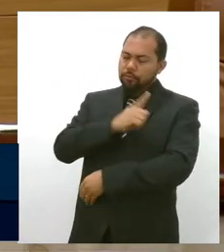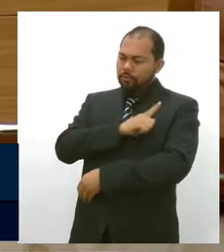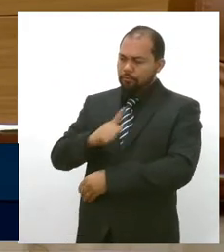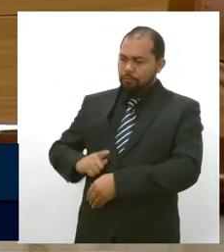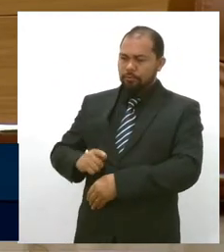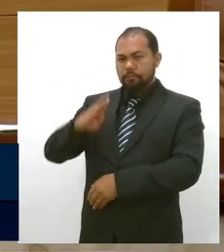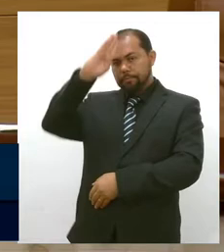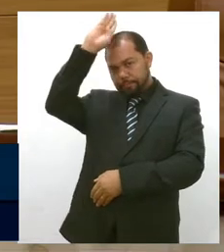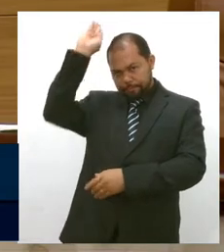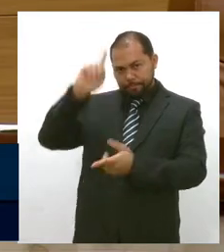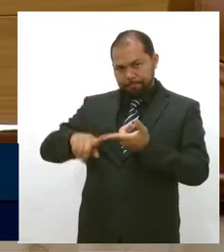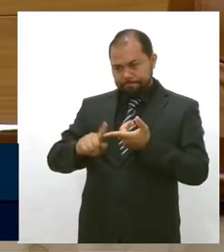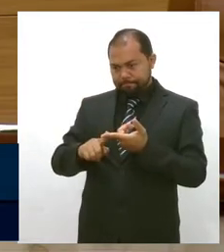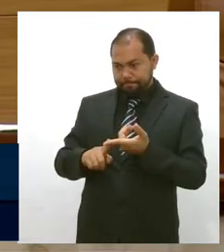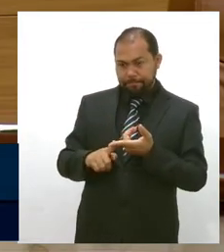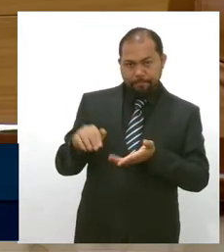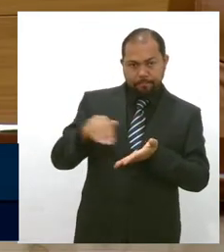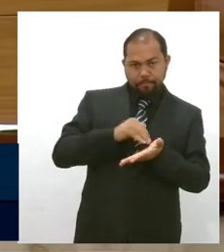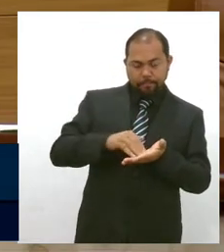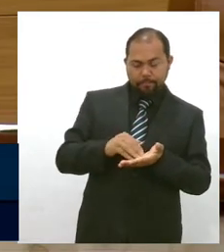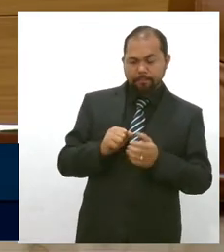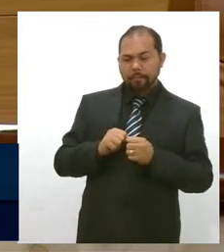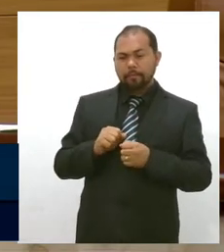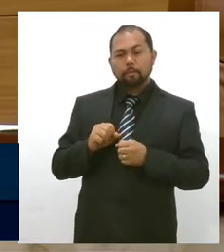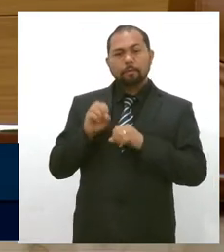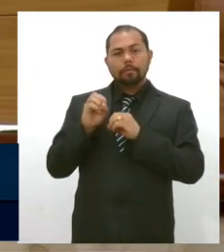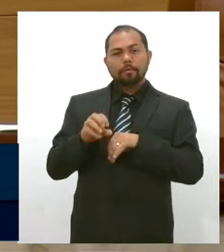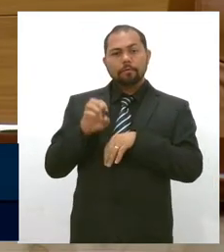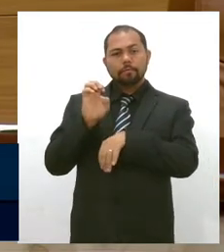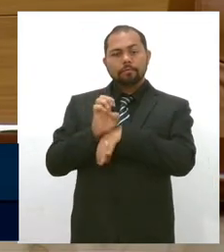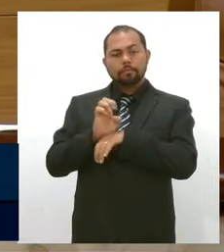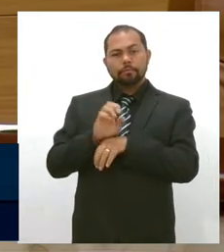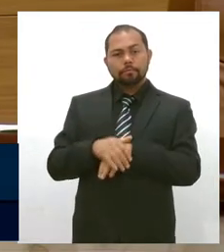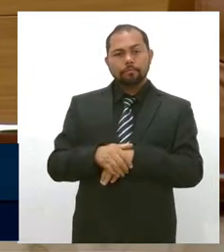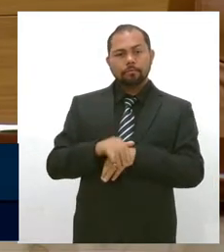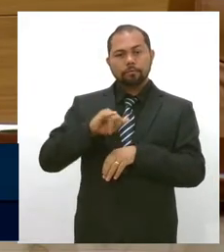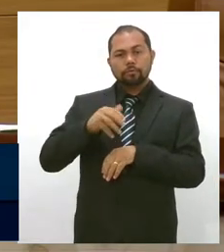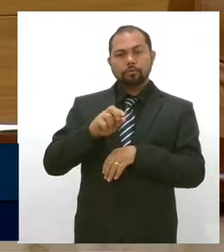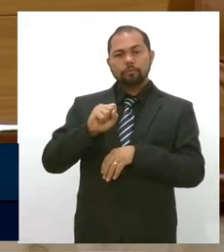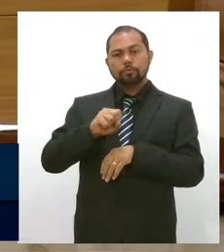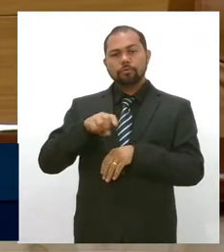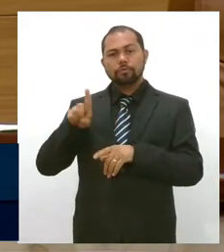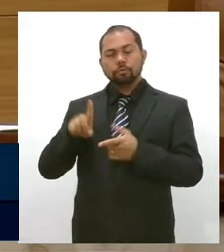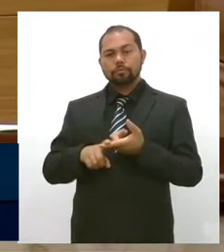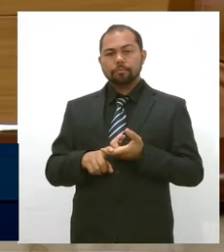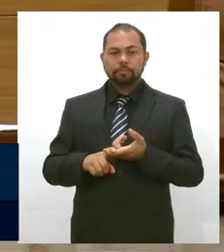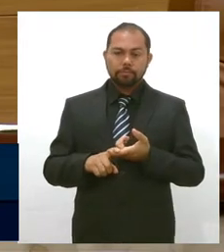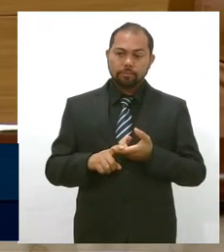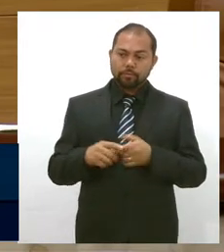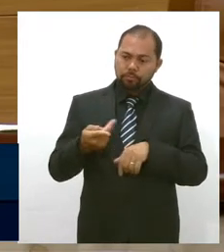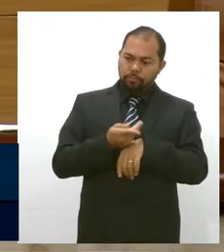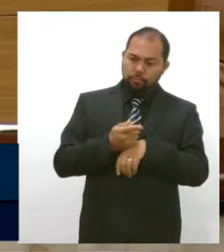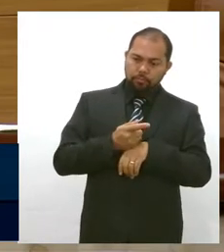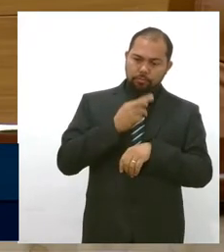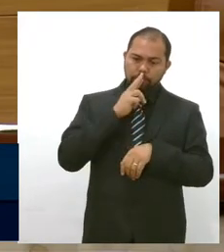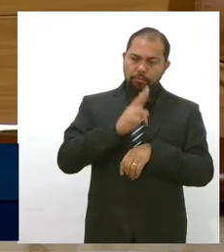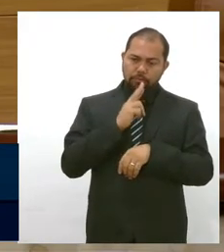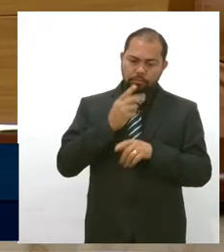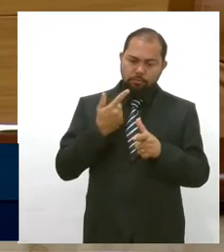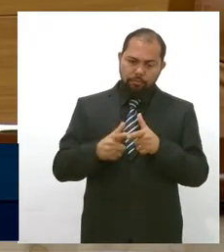secretário de Estado da Educação, Josué dos Passos Sobrinho, para que busquem solução para esses problemas. Não havendo